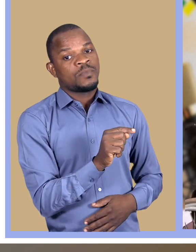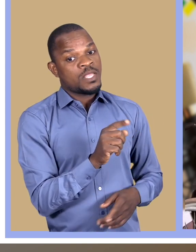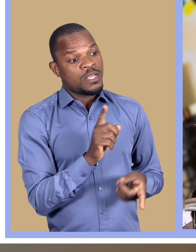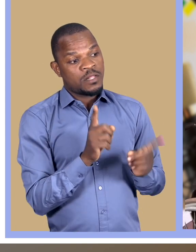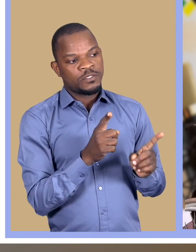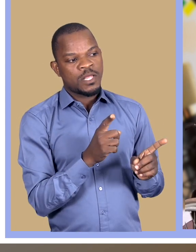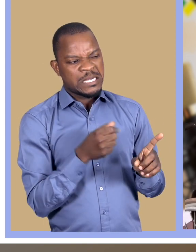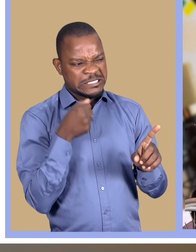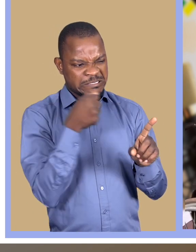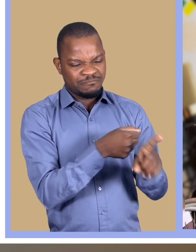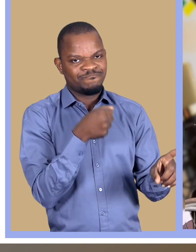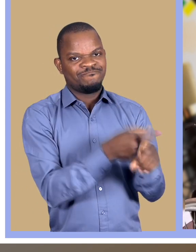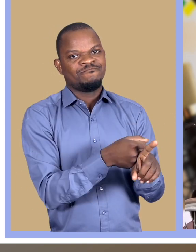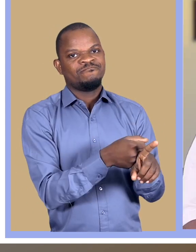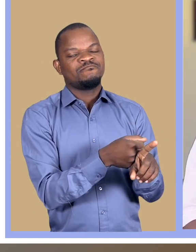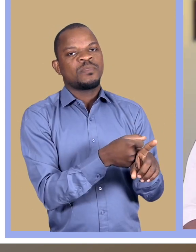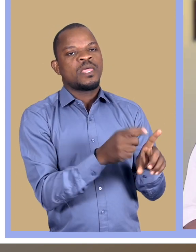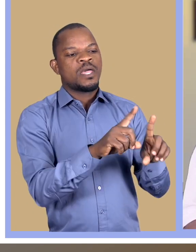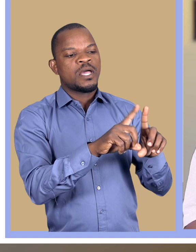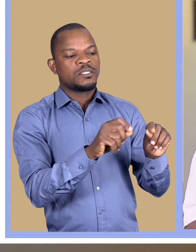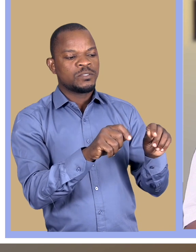podemos combater esta gestão